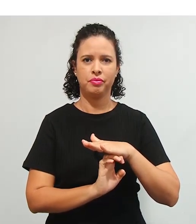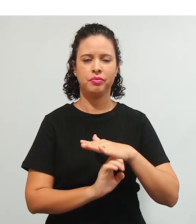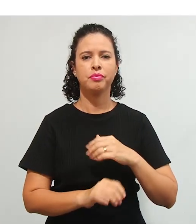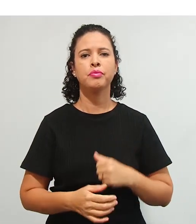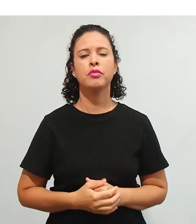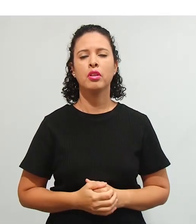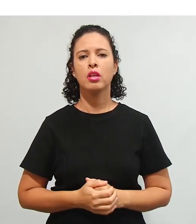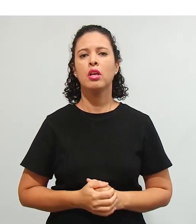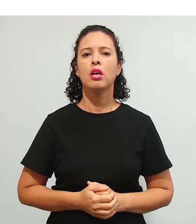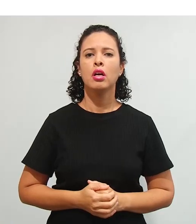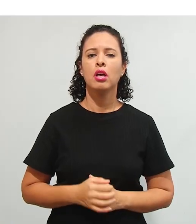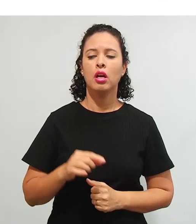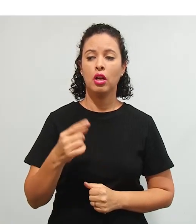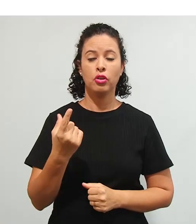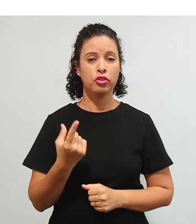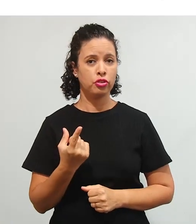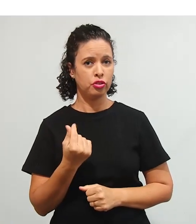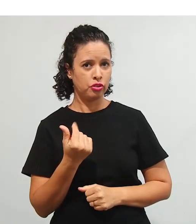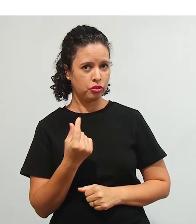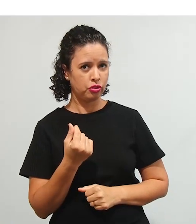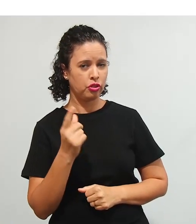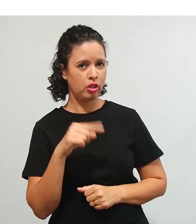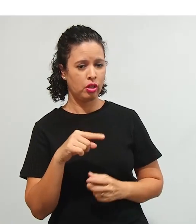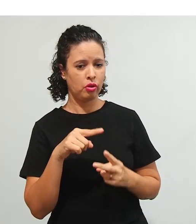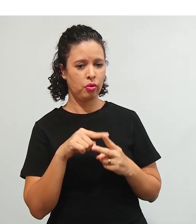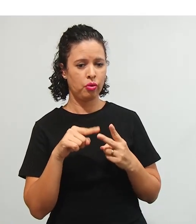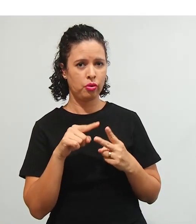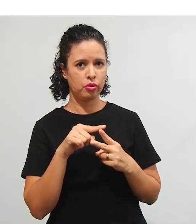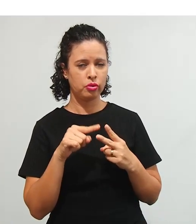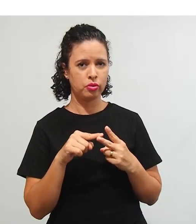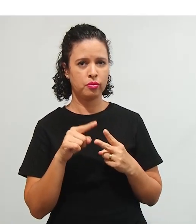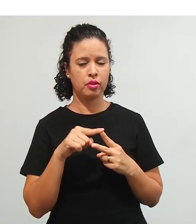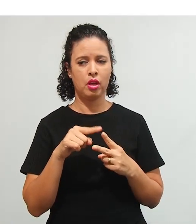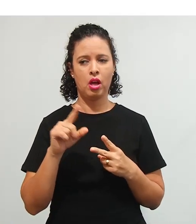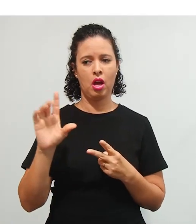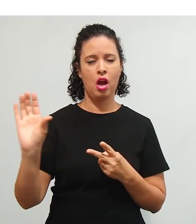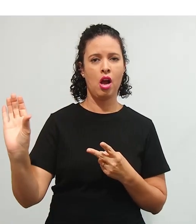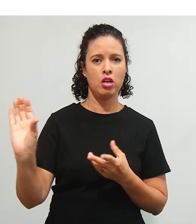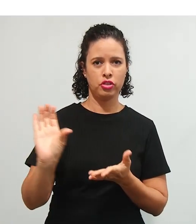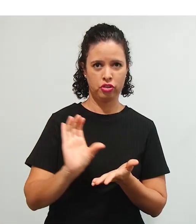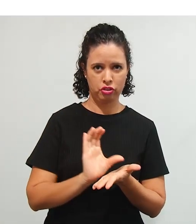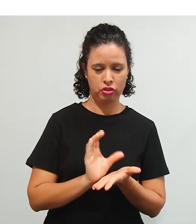que essas receitas, elas são de dois tipos: receitas